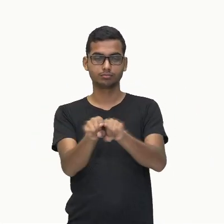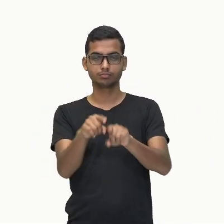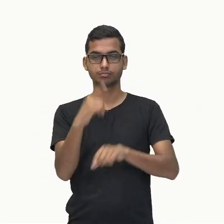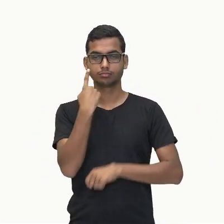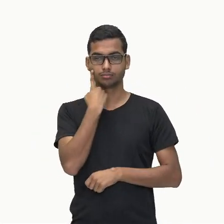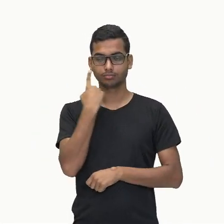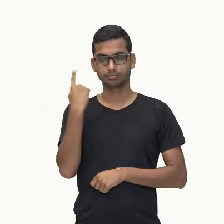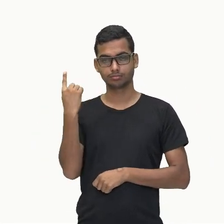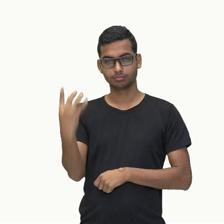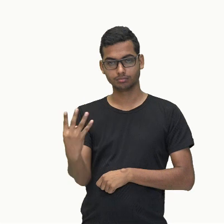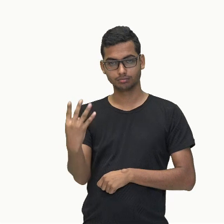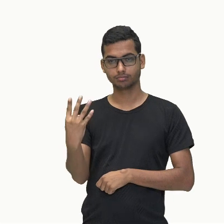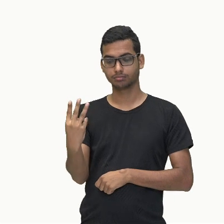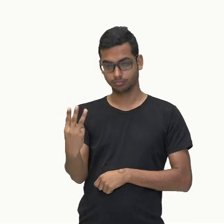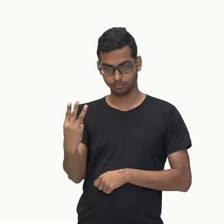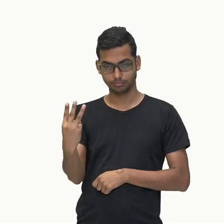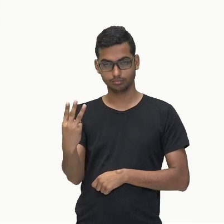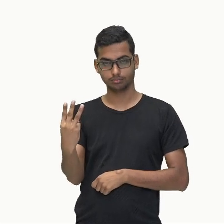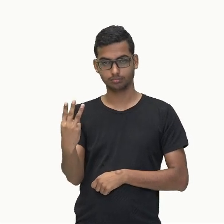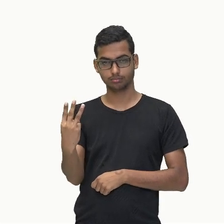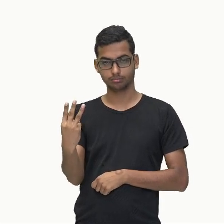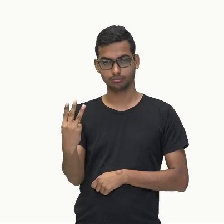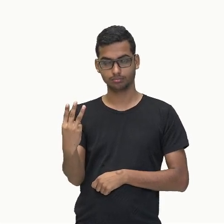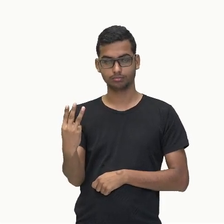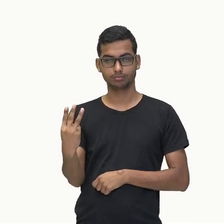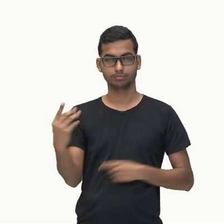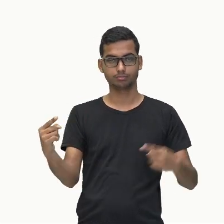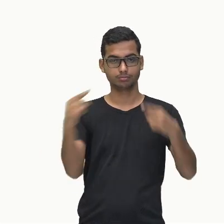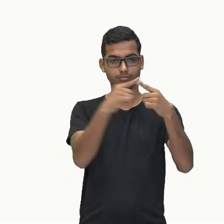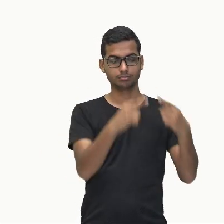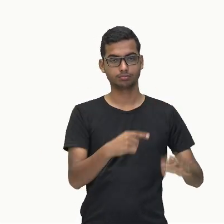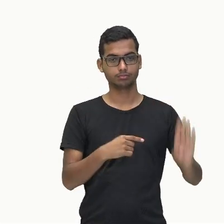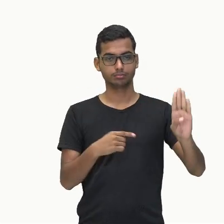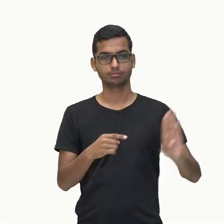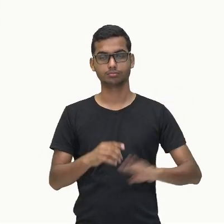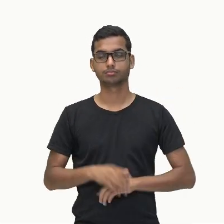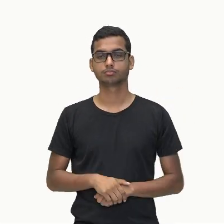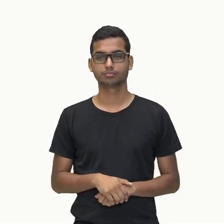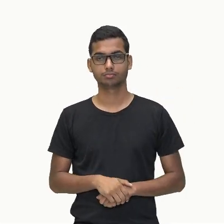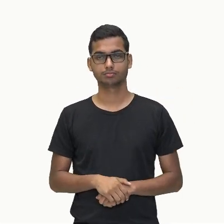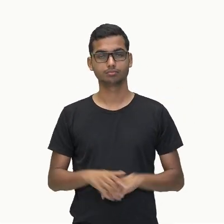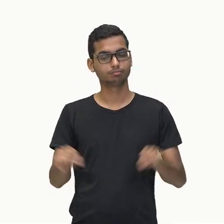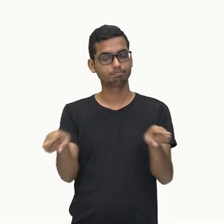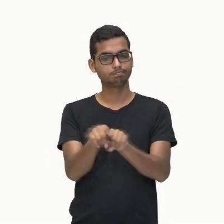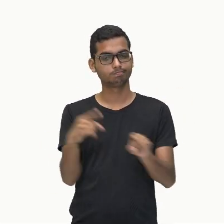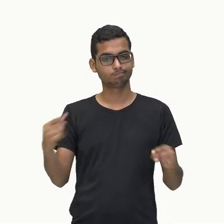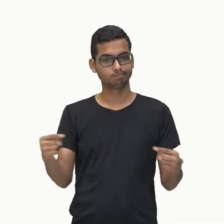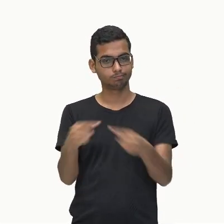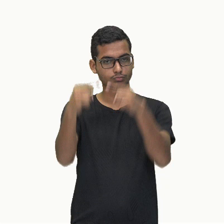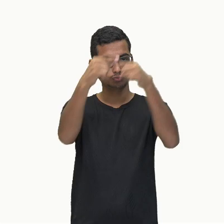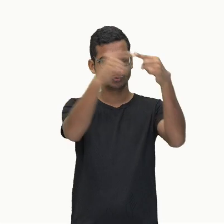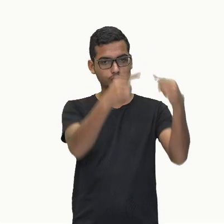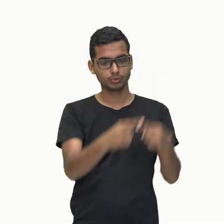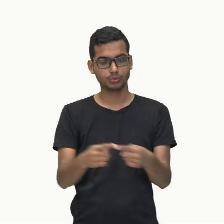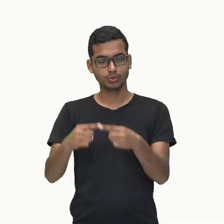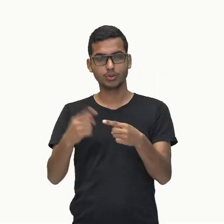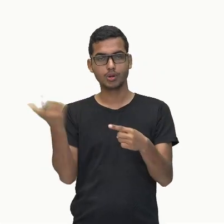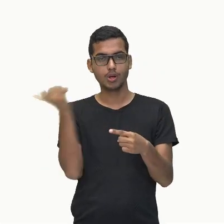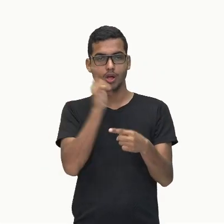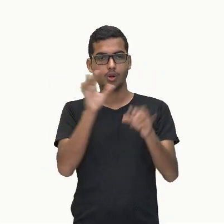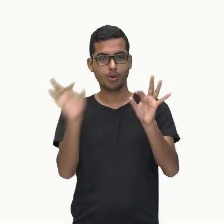B, o 3 do conjunto A com o 2 do conjunto B, e assim sucessivamente. Essa é uma